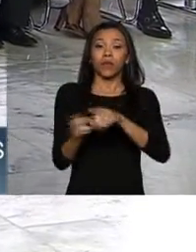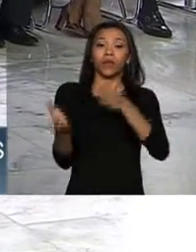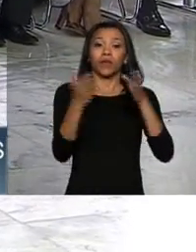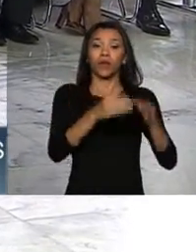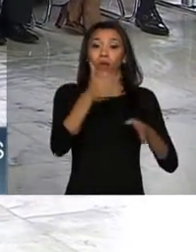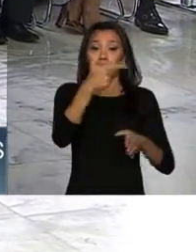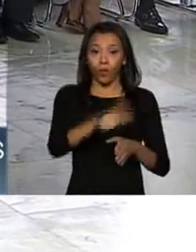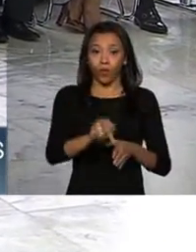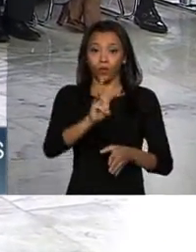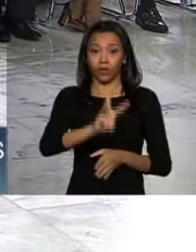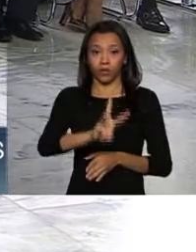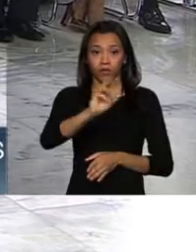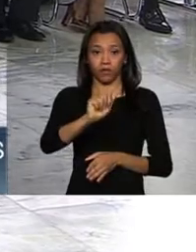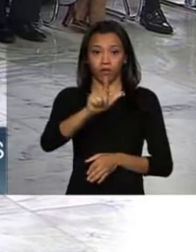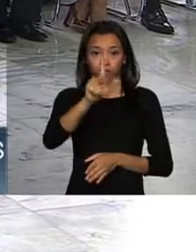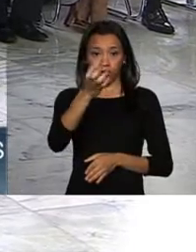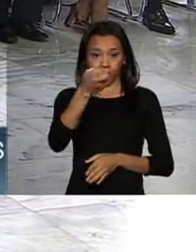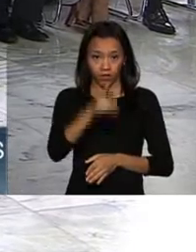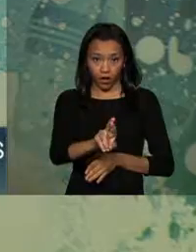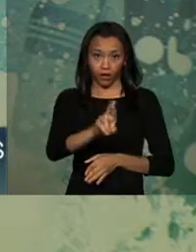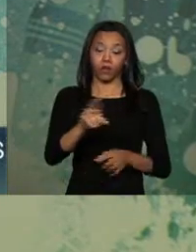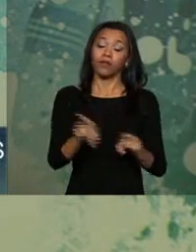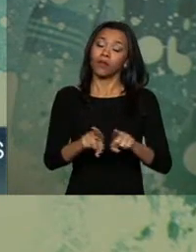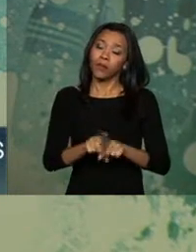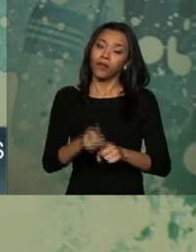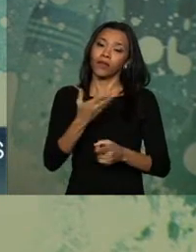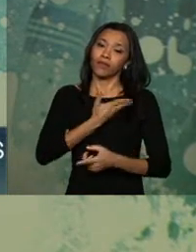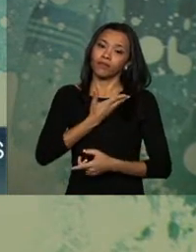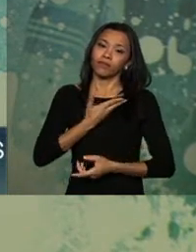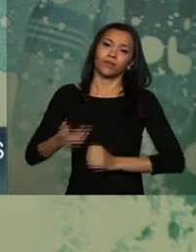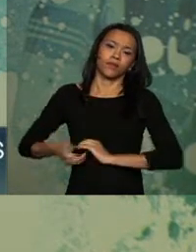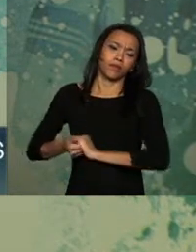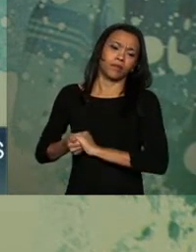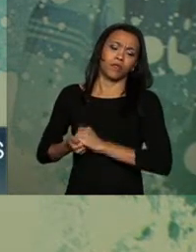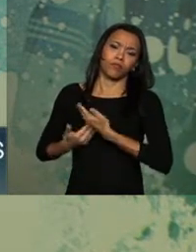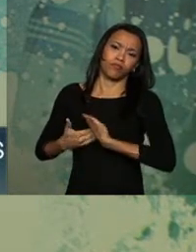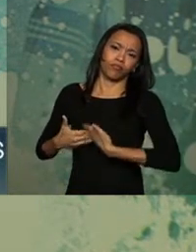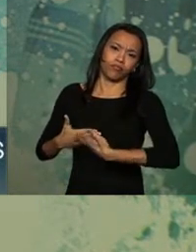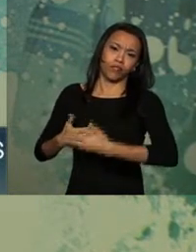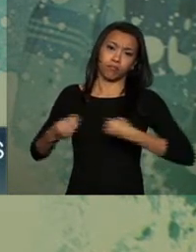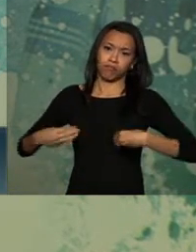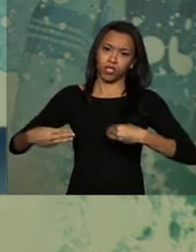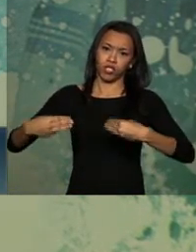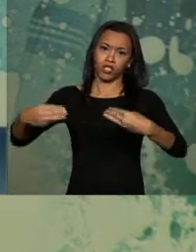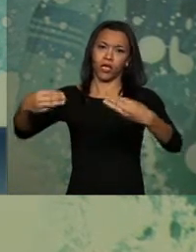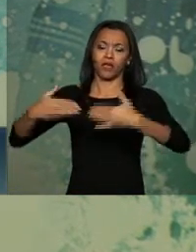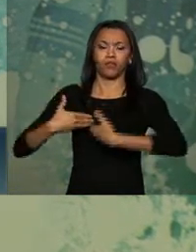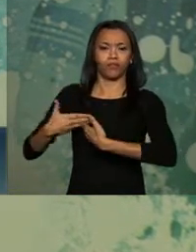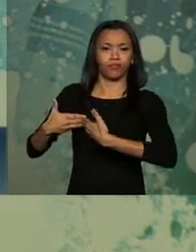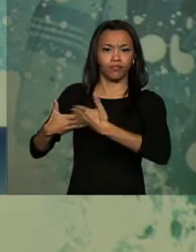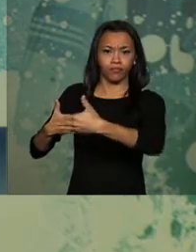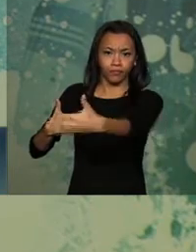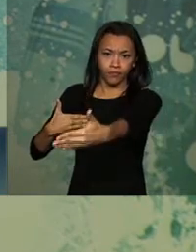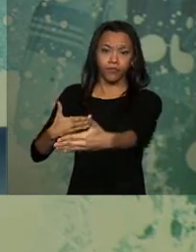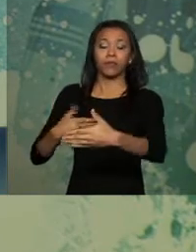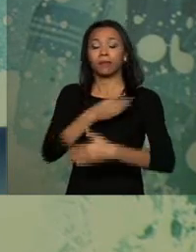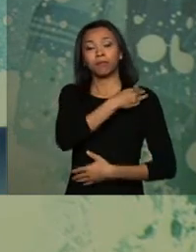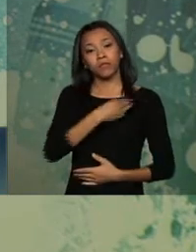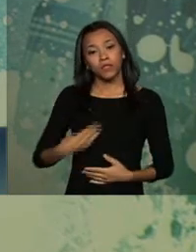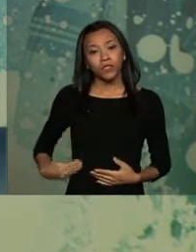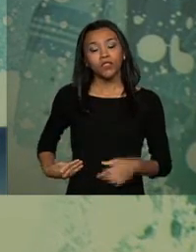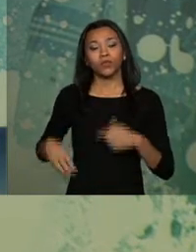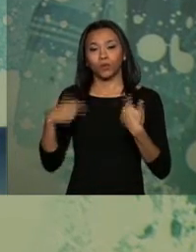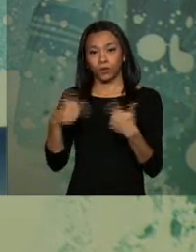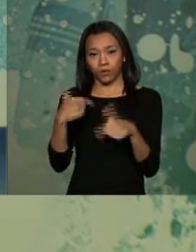Yoshi. Saudar meus companheiros de ministério, Manuel Dias, ministro de Estado do Trabalho e